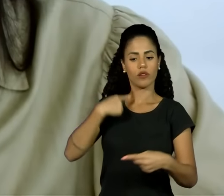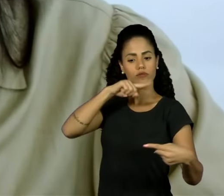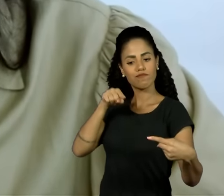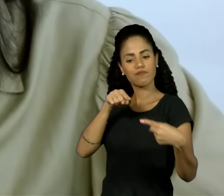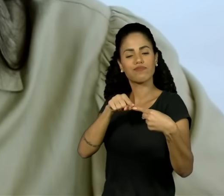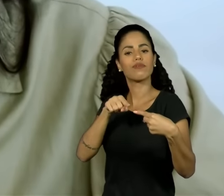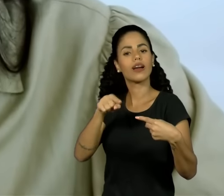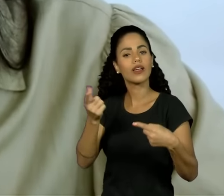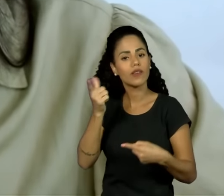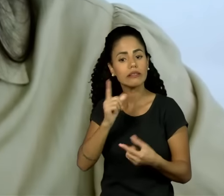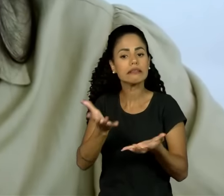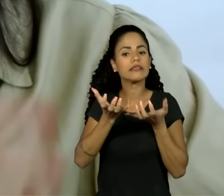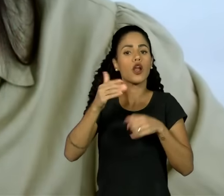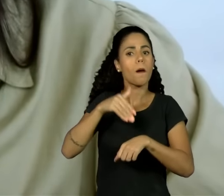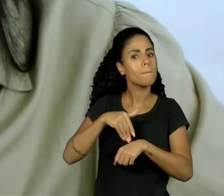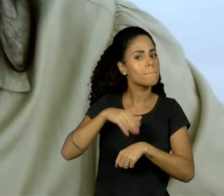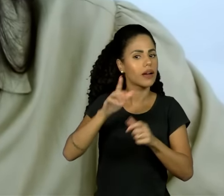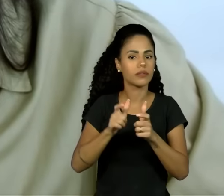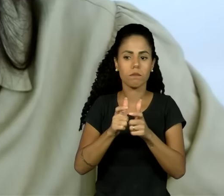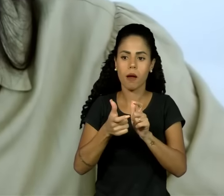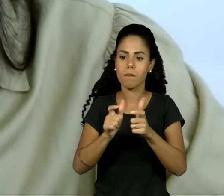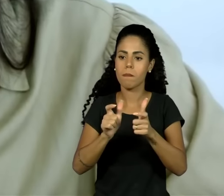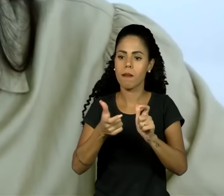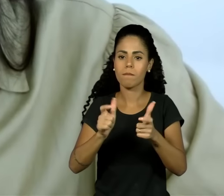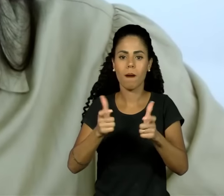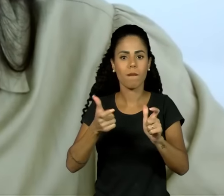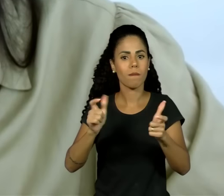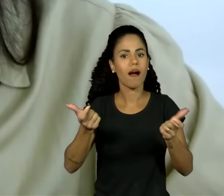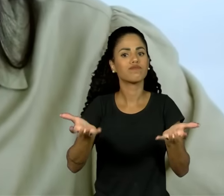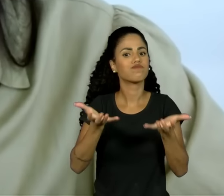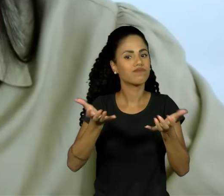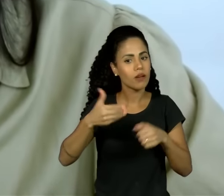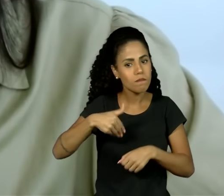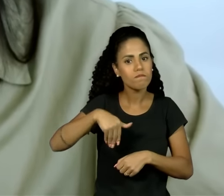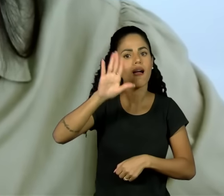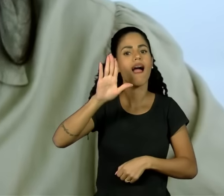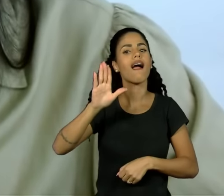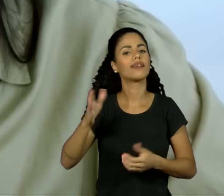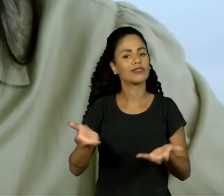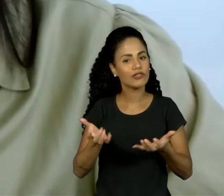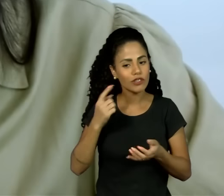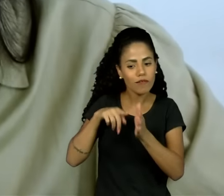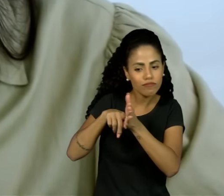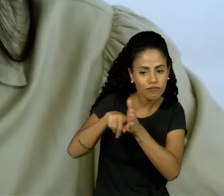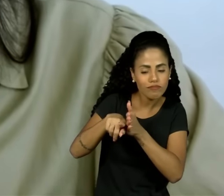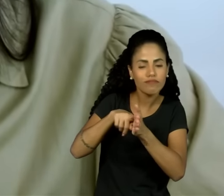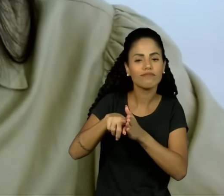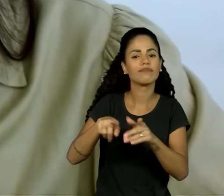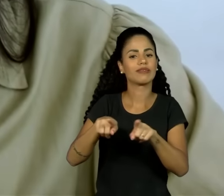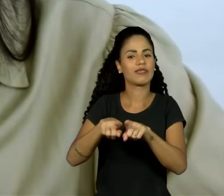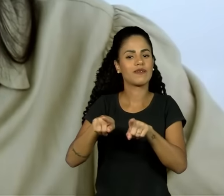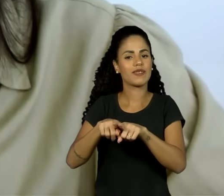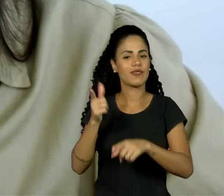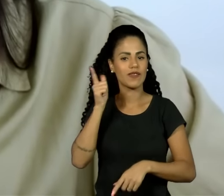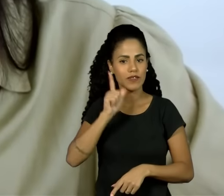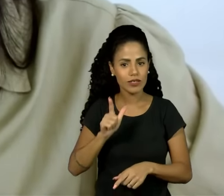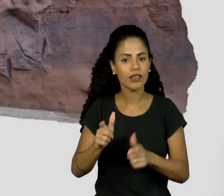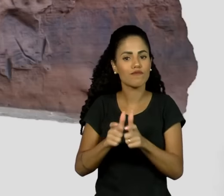gente pretende ir aumentando esses descritores à medida que nossas análises também forem